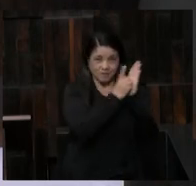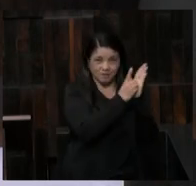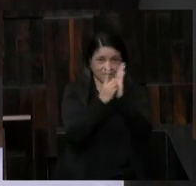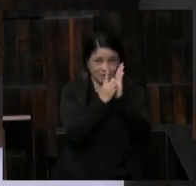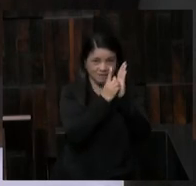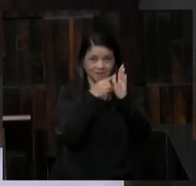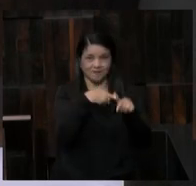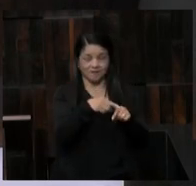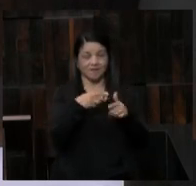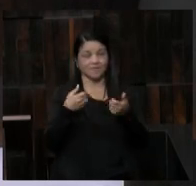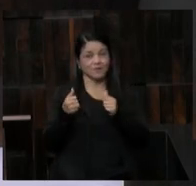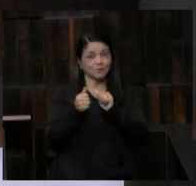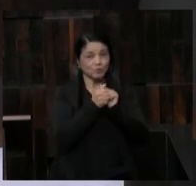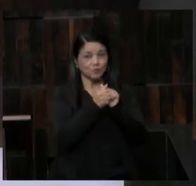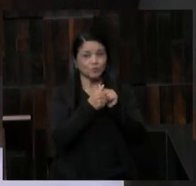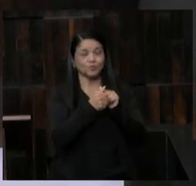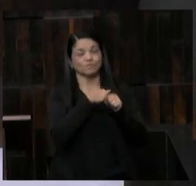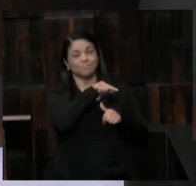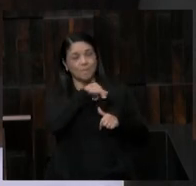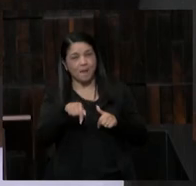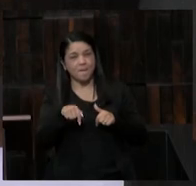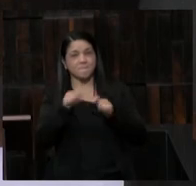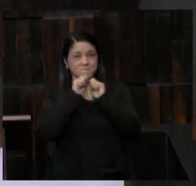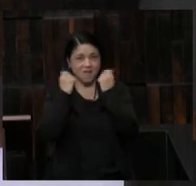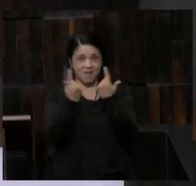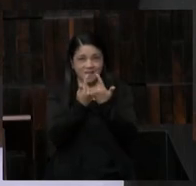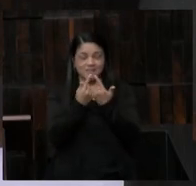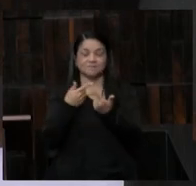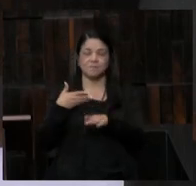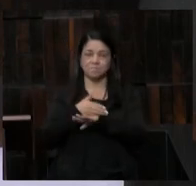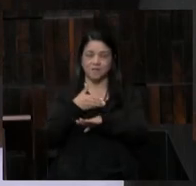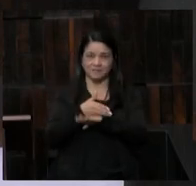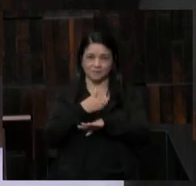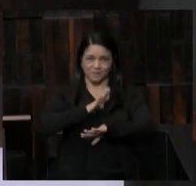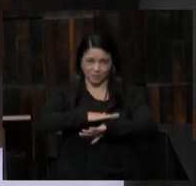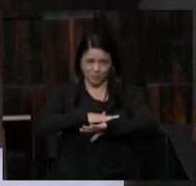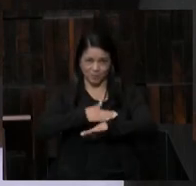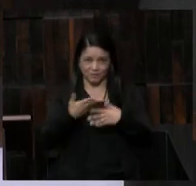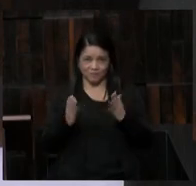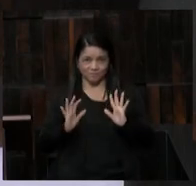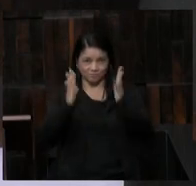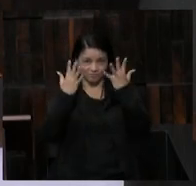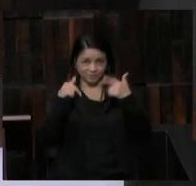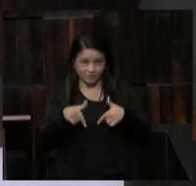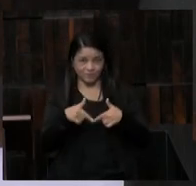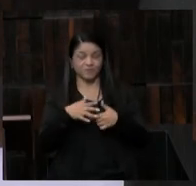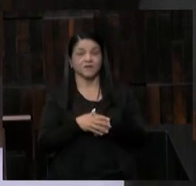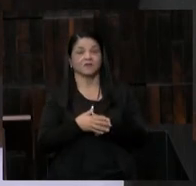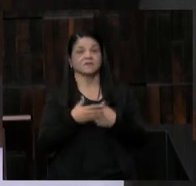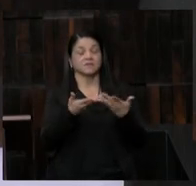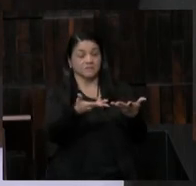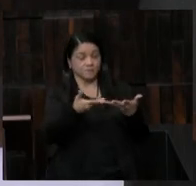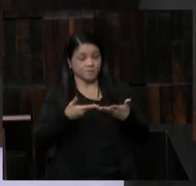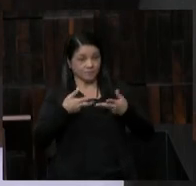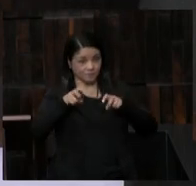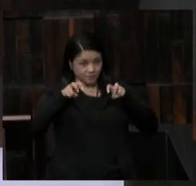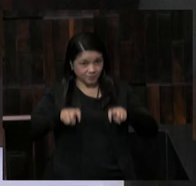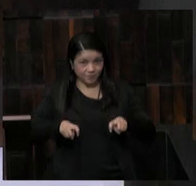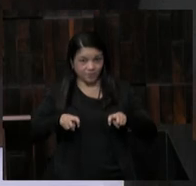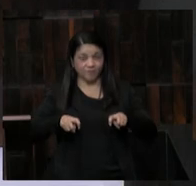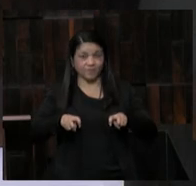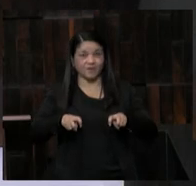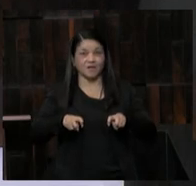ela veio correndo para cá para poder participar desse momento. Mas eu gostaria de chamar aqui, para fazer parte desta mesa também,